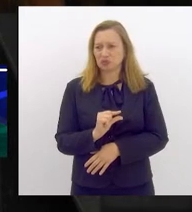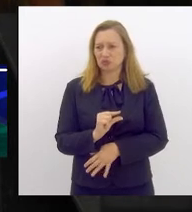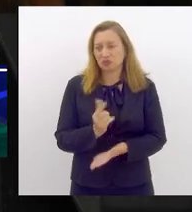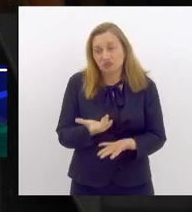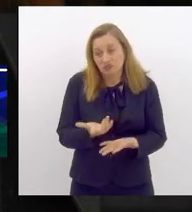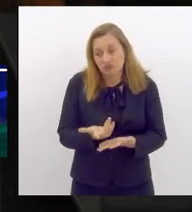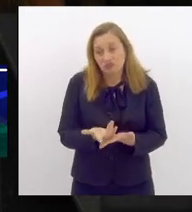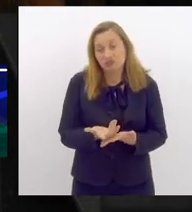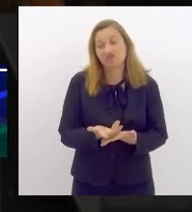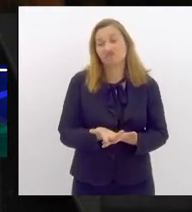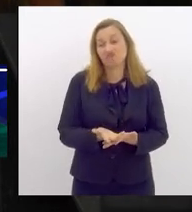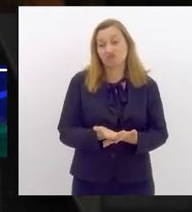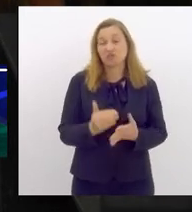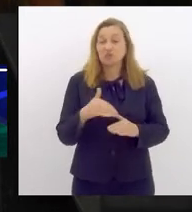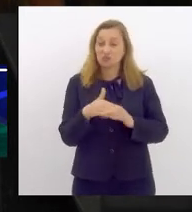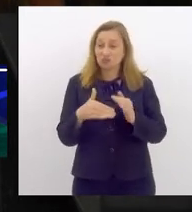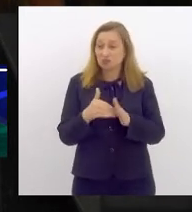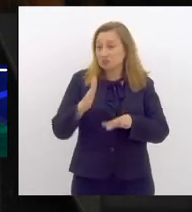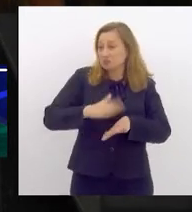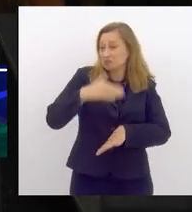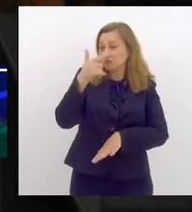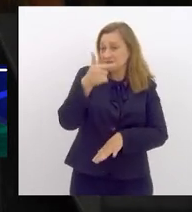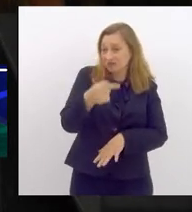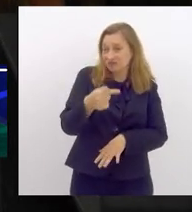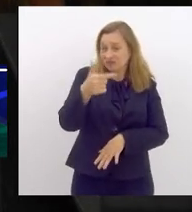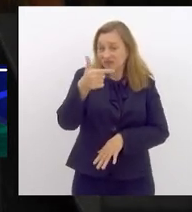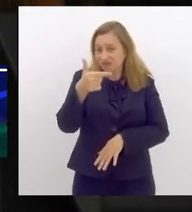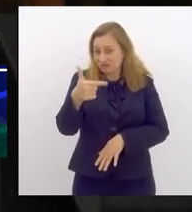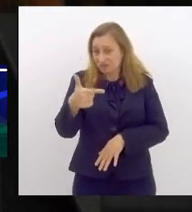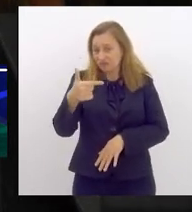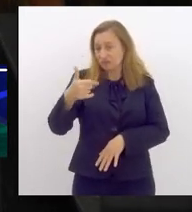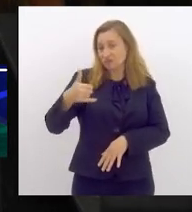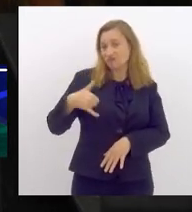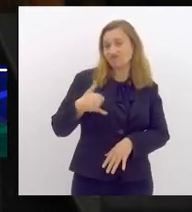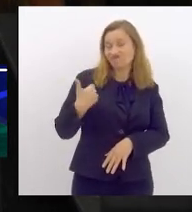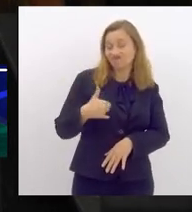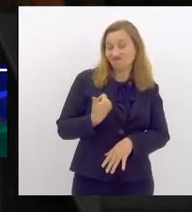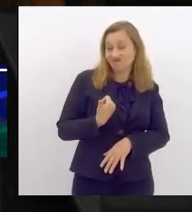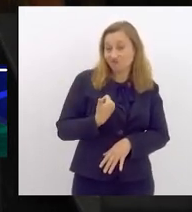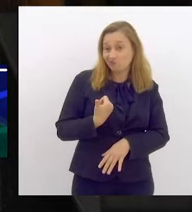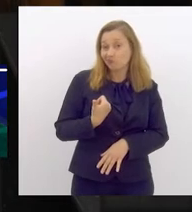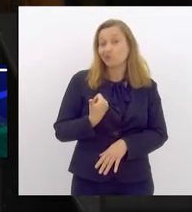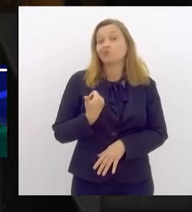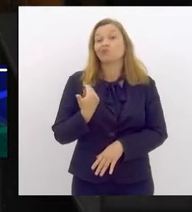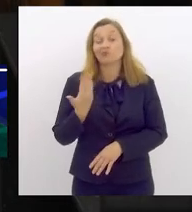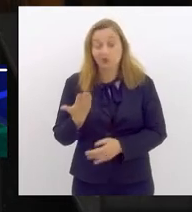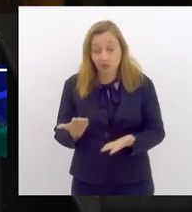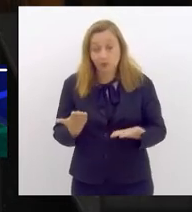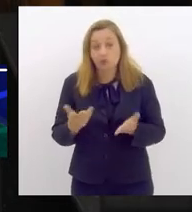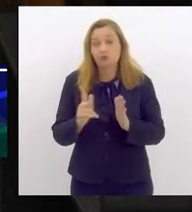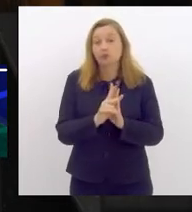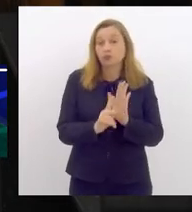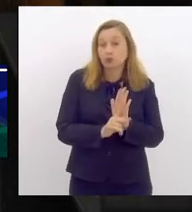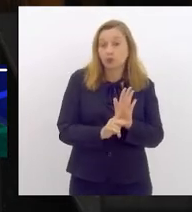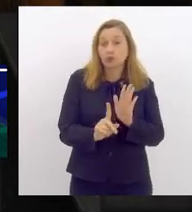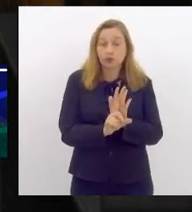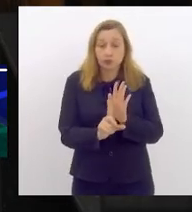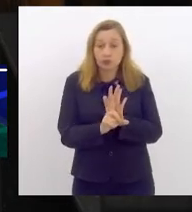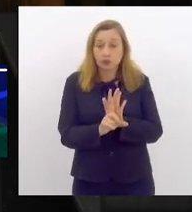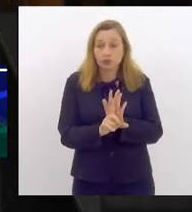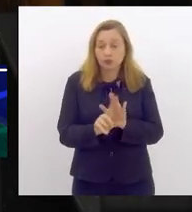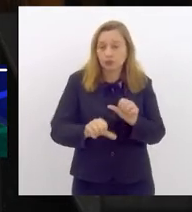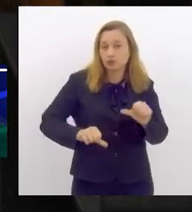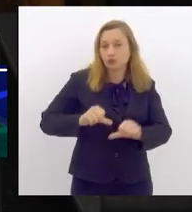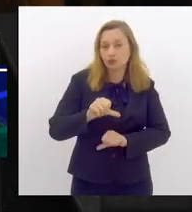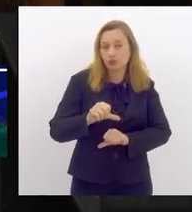na média todos os tem mais de 72 anos e esse projeto de lei que nós